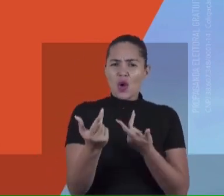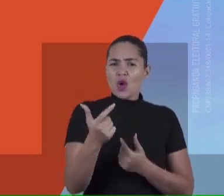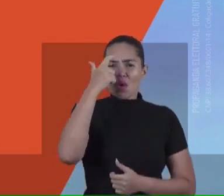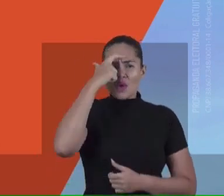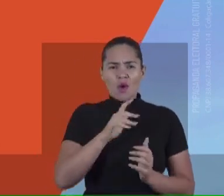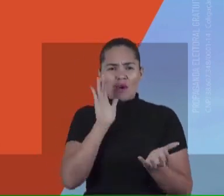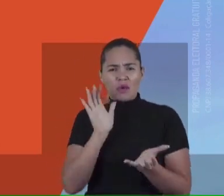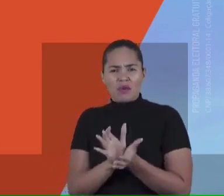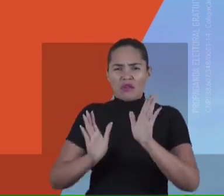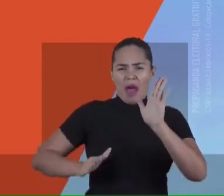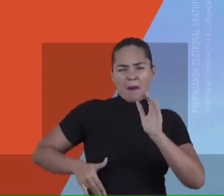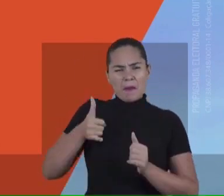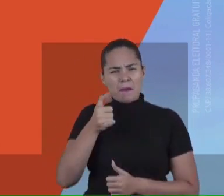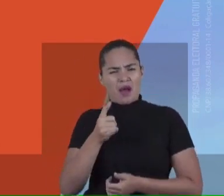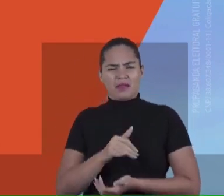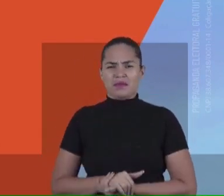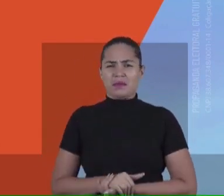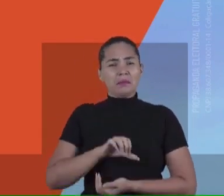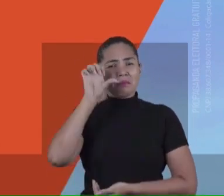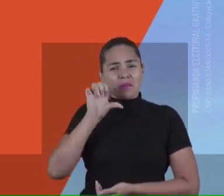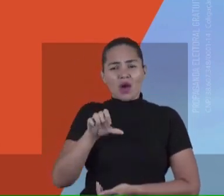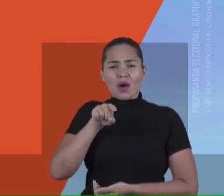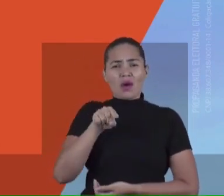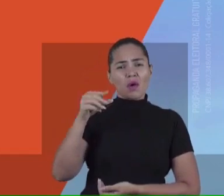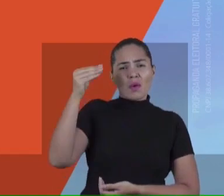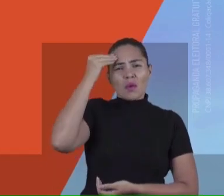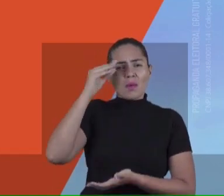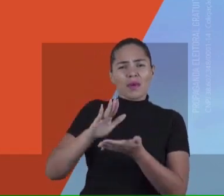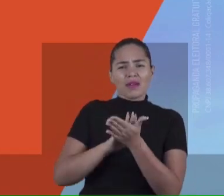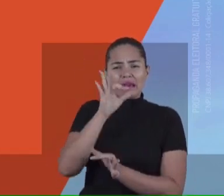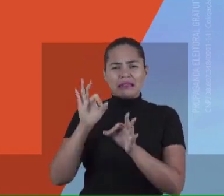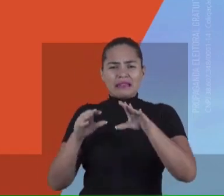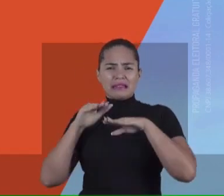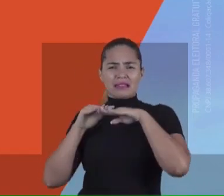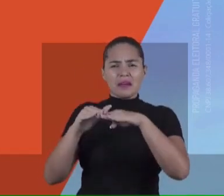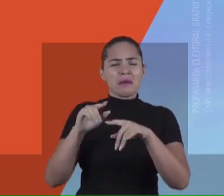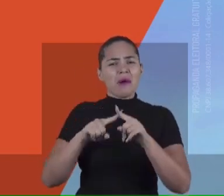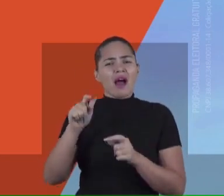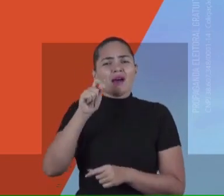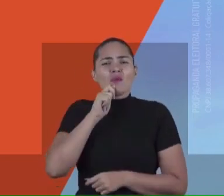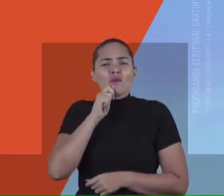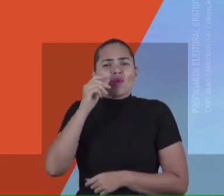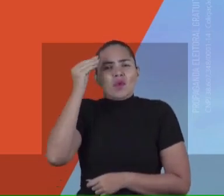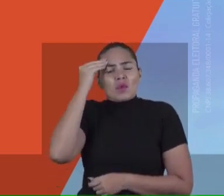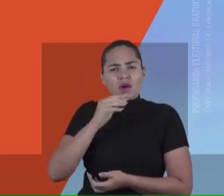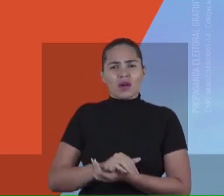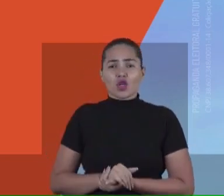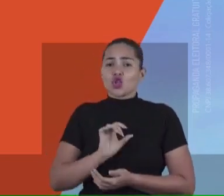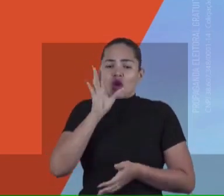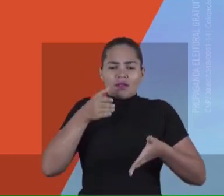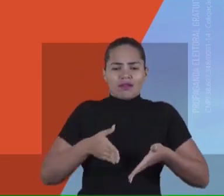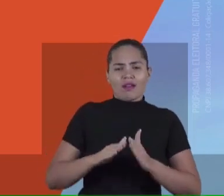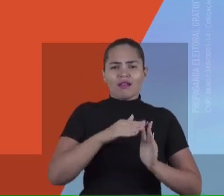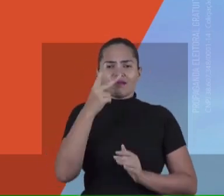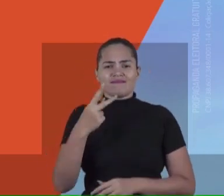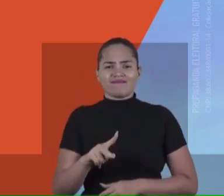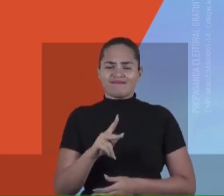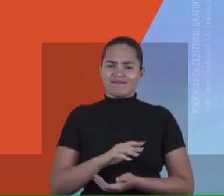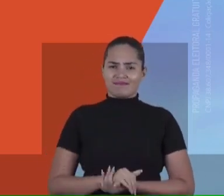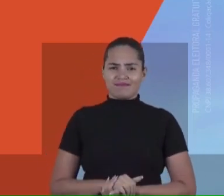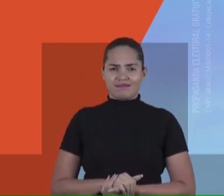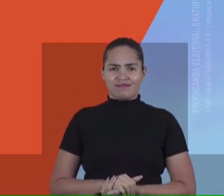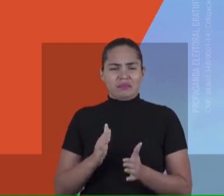é julgado e condenado igual ao bandido que atirou nele. Pior, é julgado e condenado pelo que ele não fez,